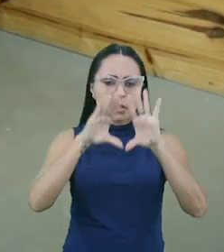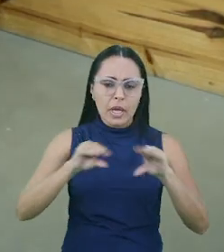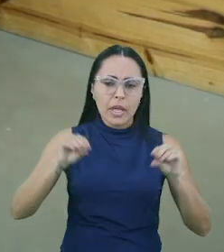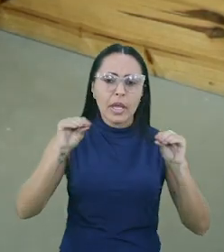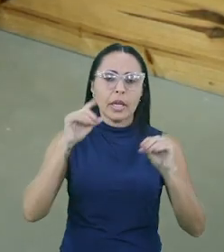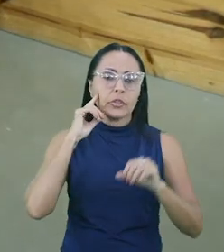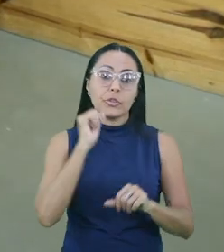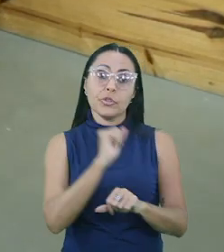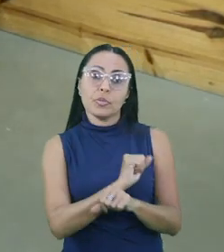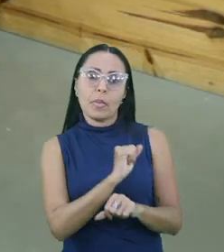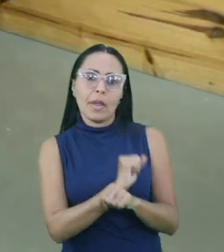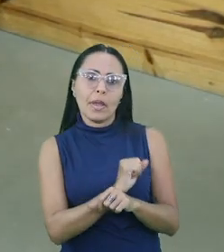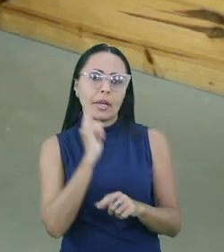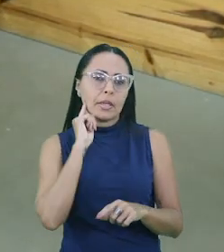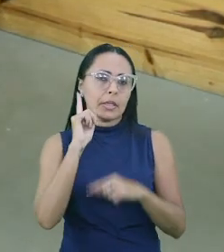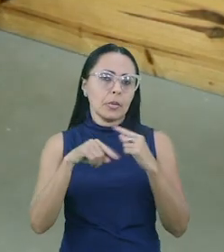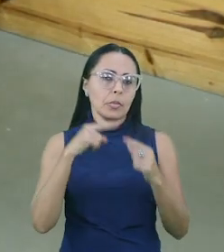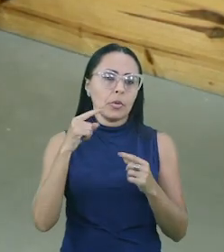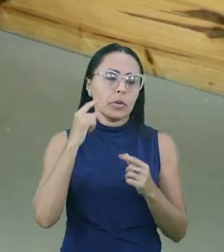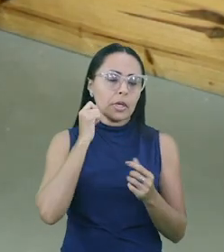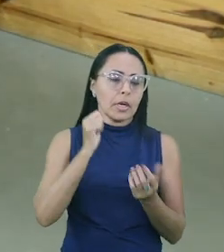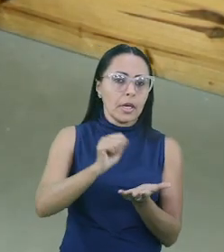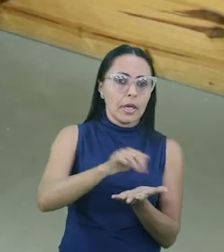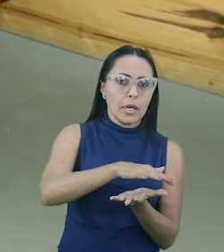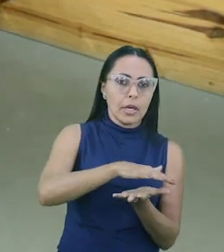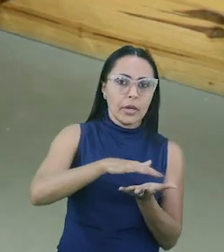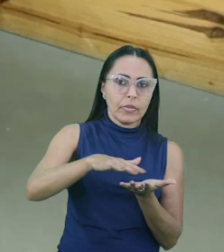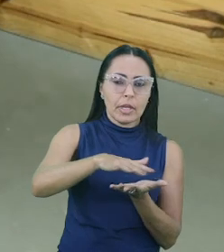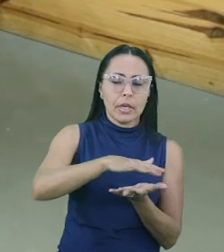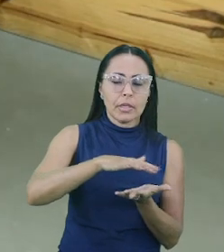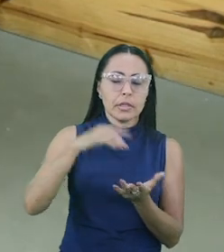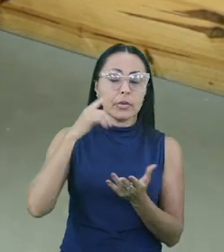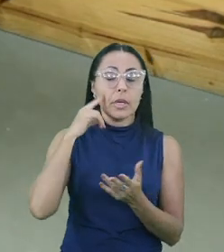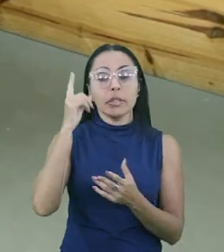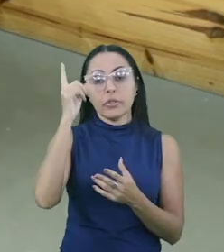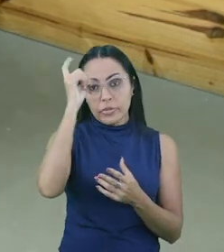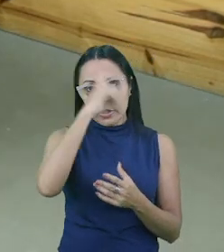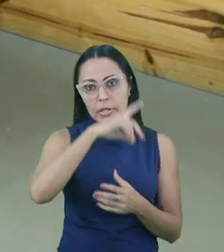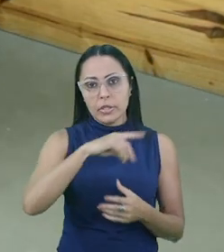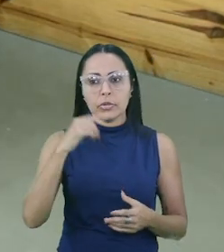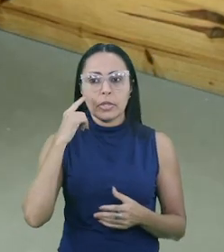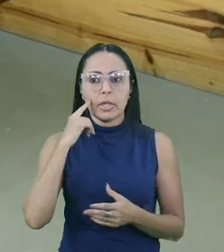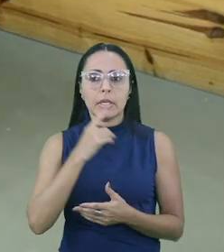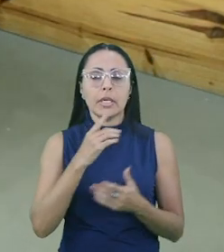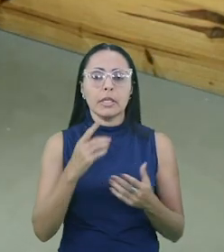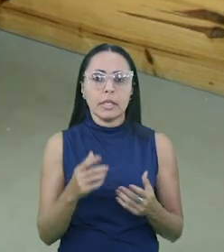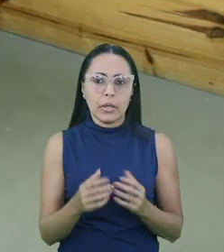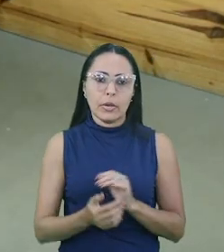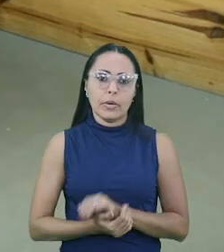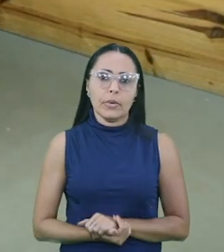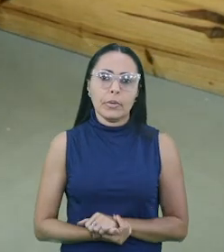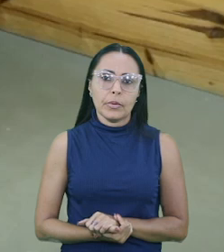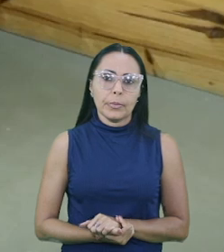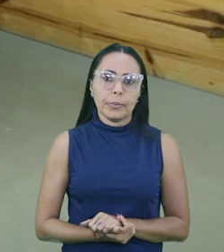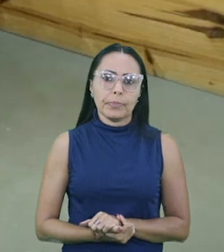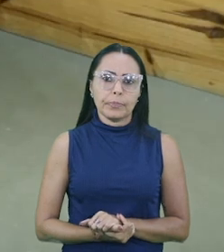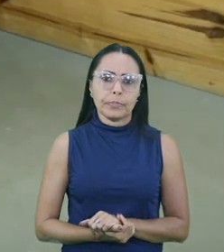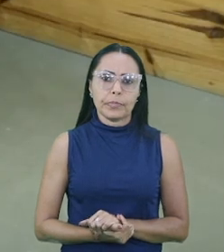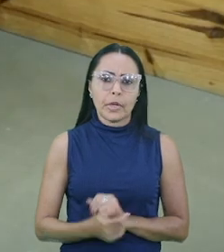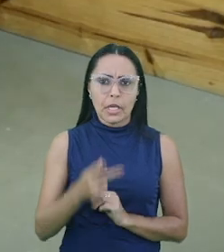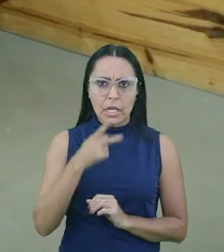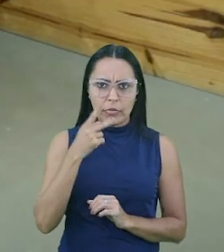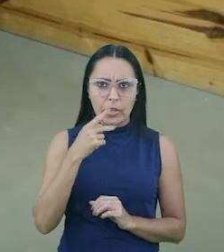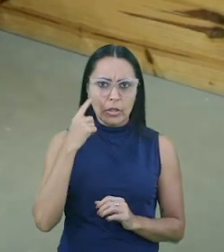espera ela secar depois da revelação, é realmente bem difícil de tirar a emoção. Então, uma sim. lavadora de pressão ajuda Lavadora de bastante. pressão, que tu fala é aquelas tipo de lavar